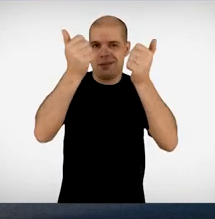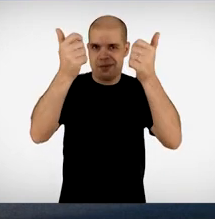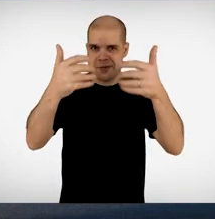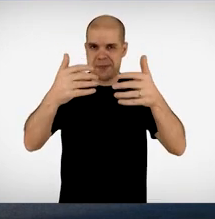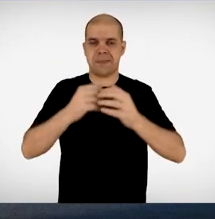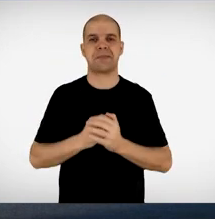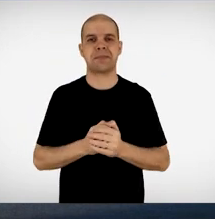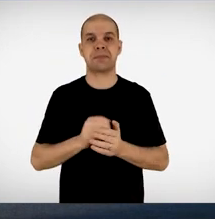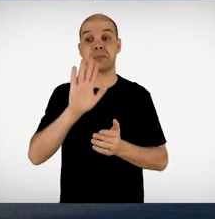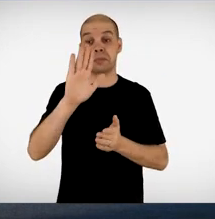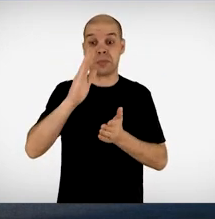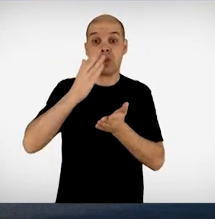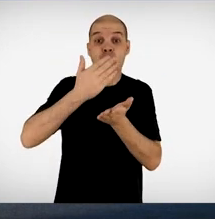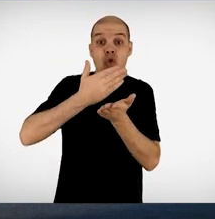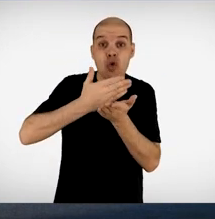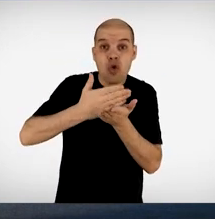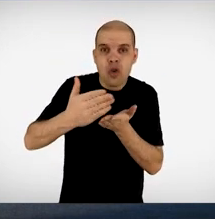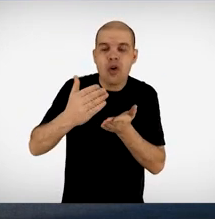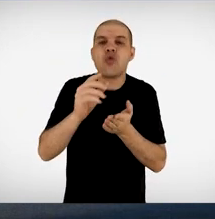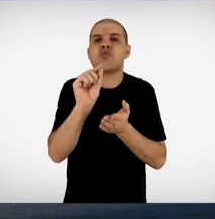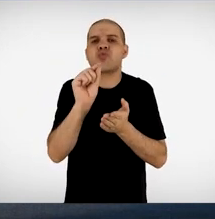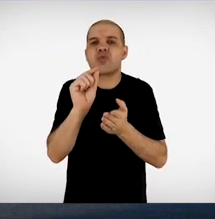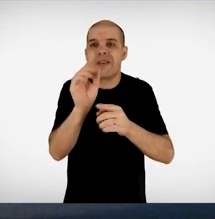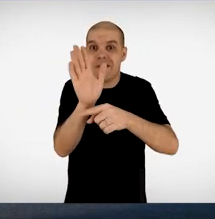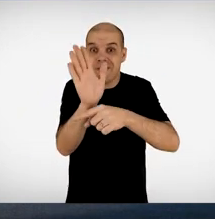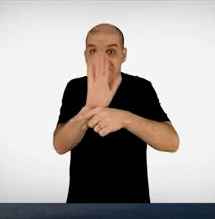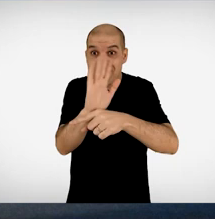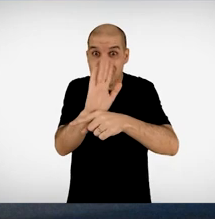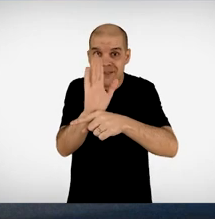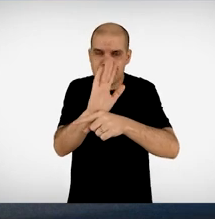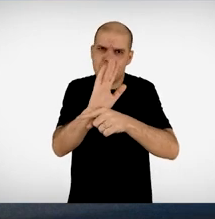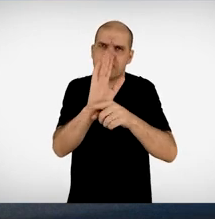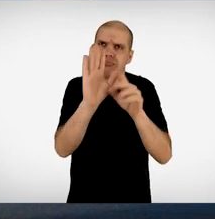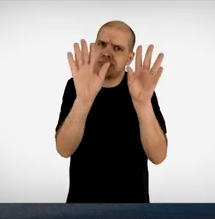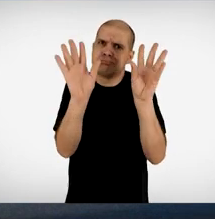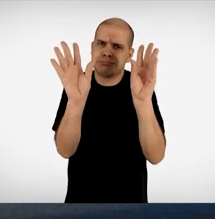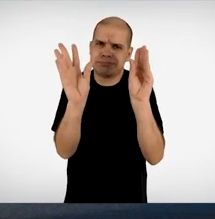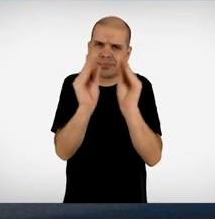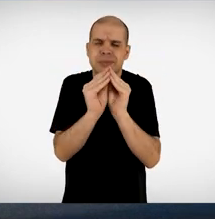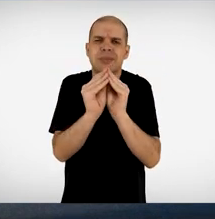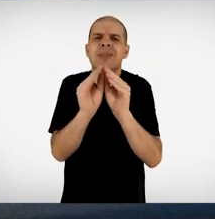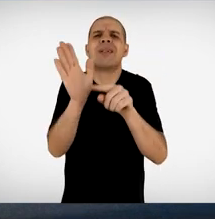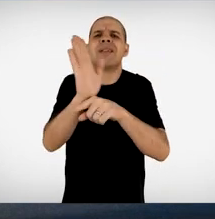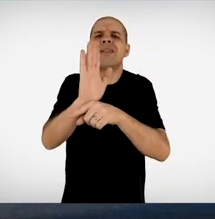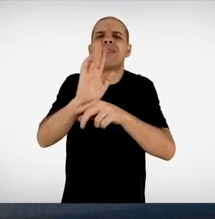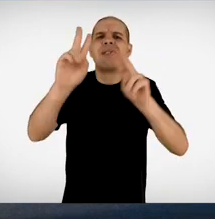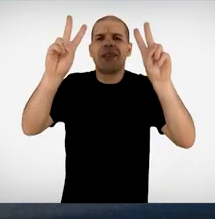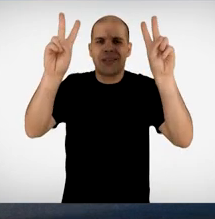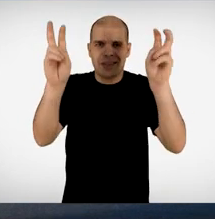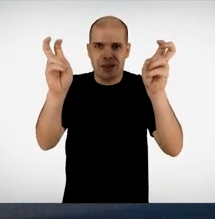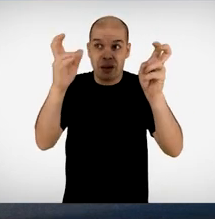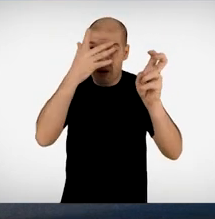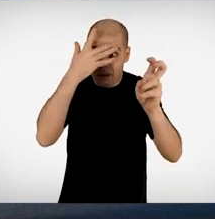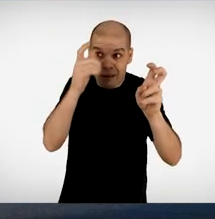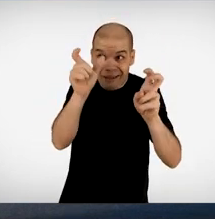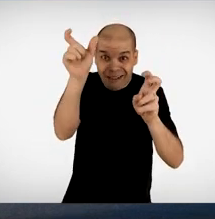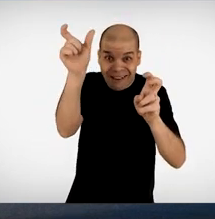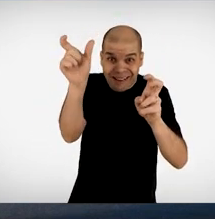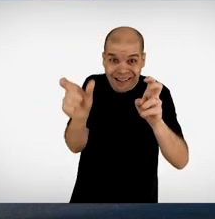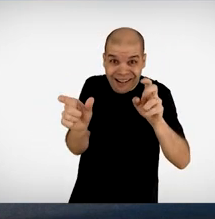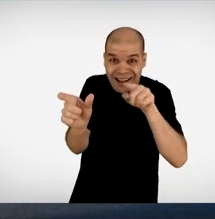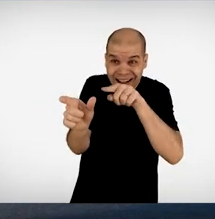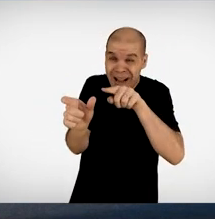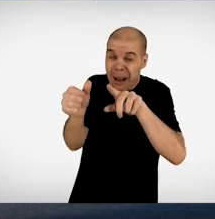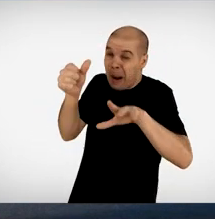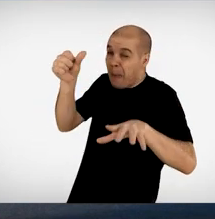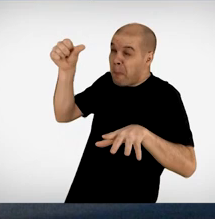falando algumas palavras sobre o filme para vocês e depois apresento a Marielle e passo a palavra para